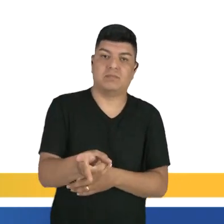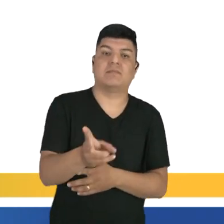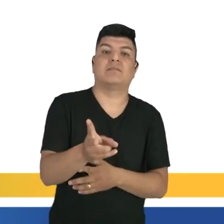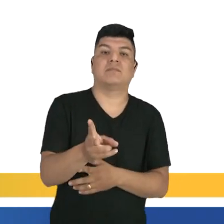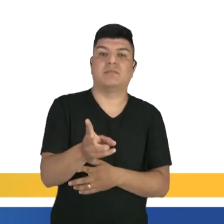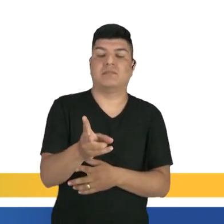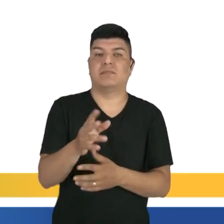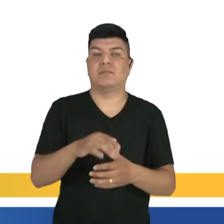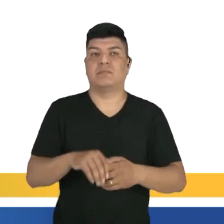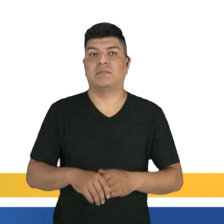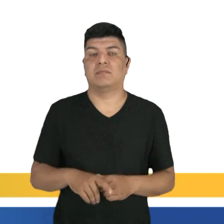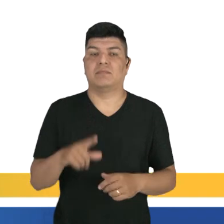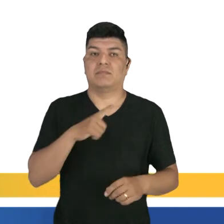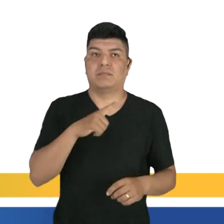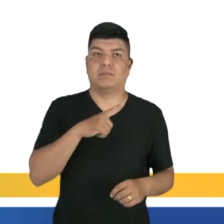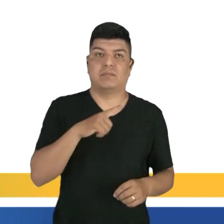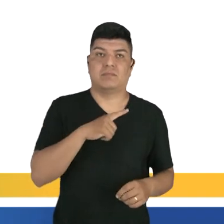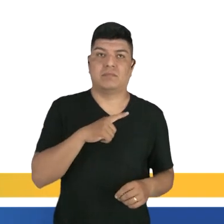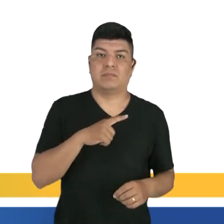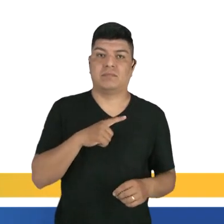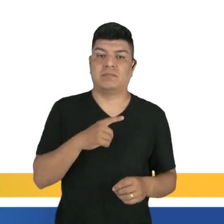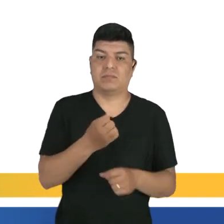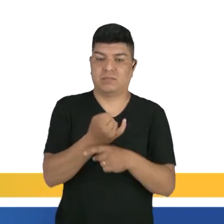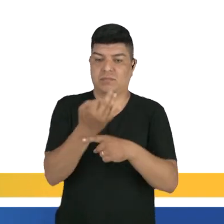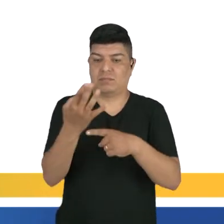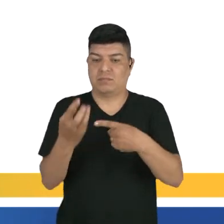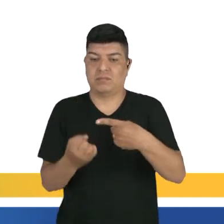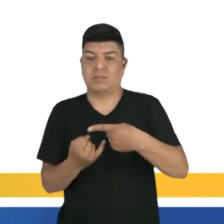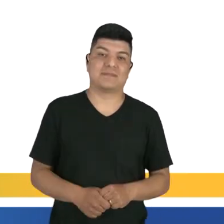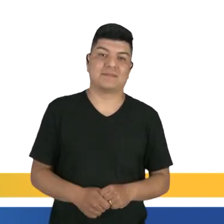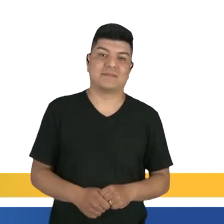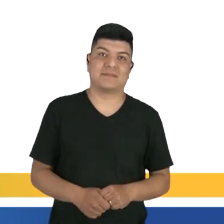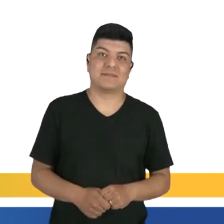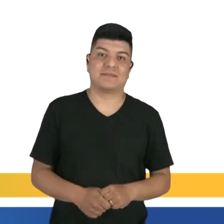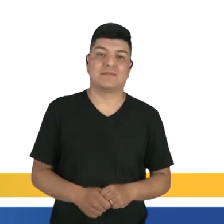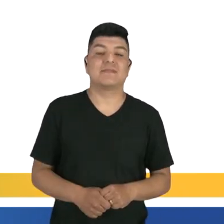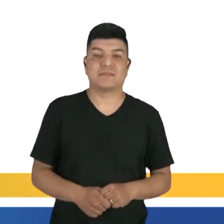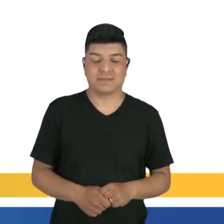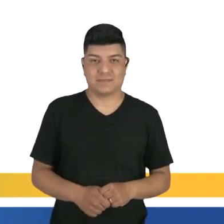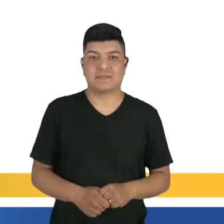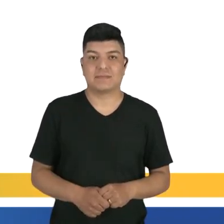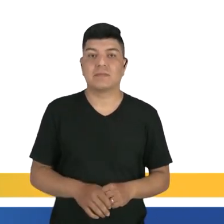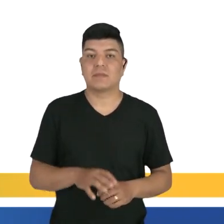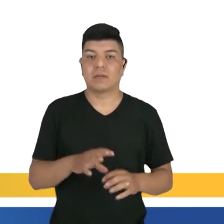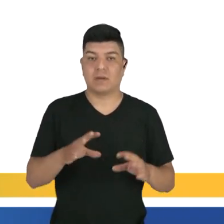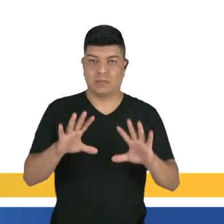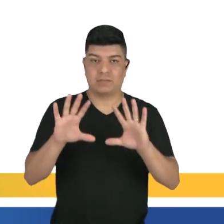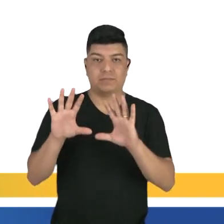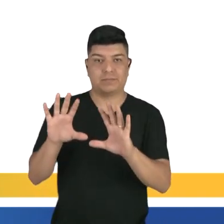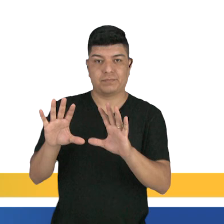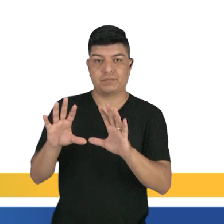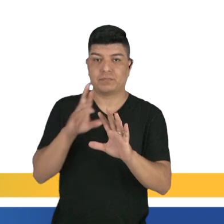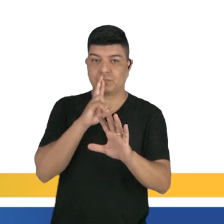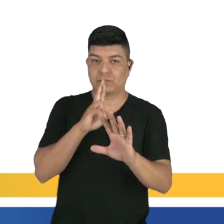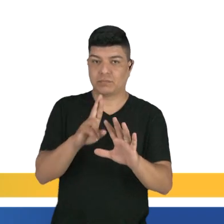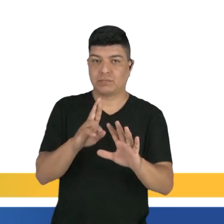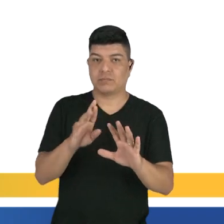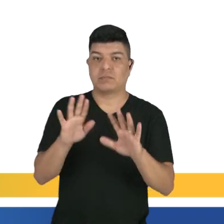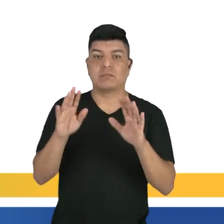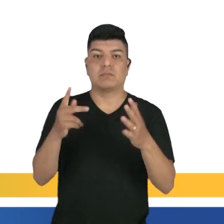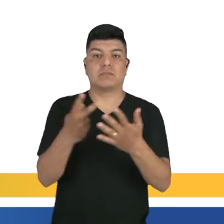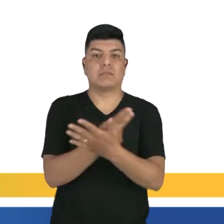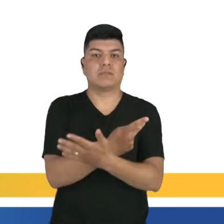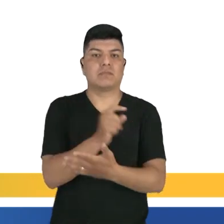com potências que tenham expoentes fracionários. Observe. Então, vamos generalizar esse resultado. Então, o